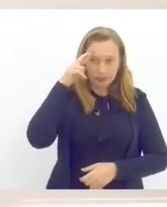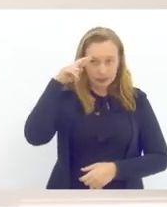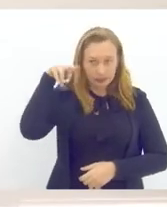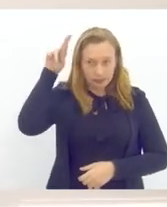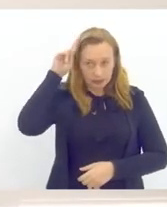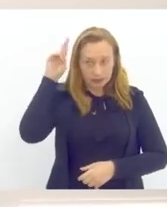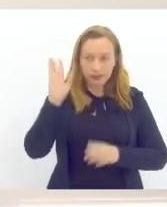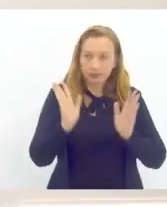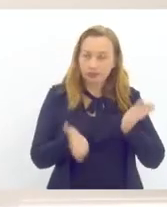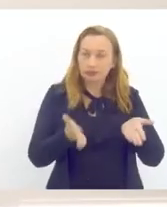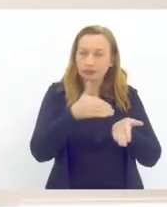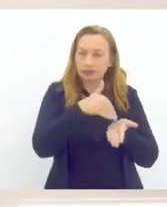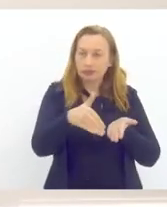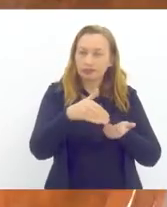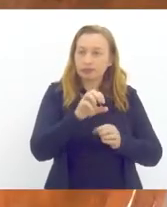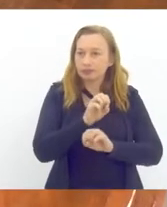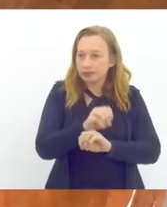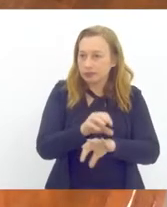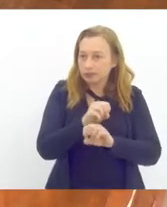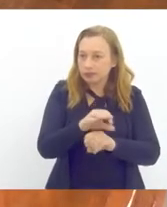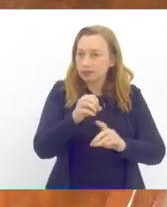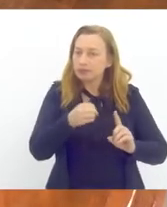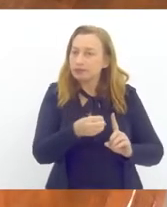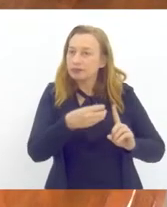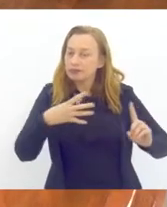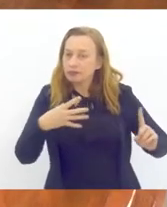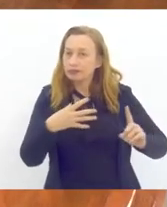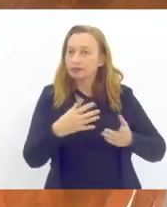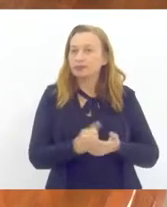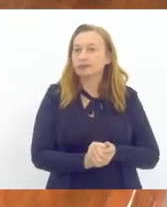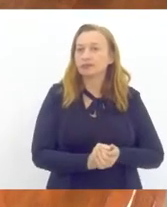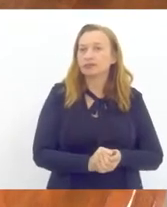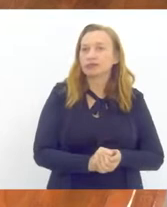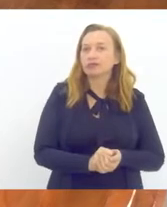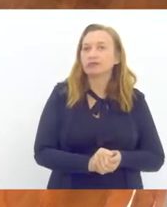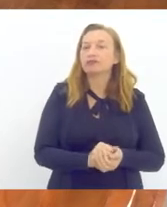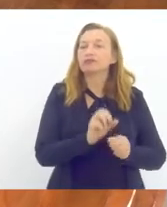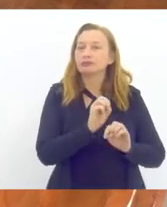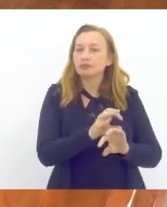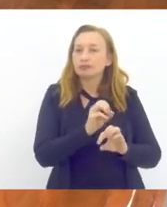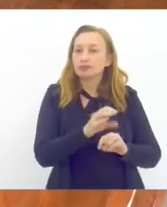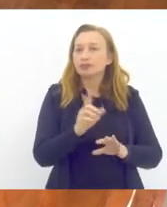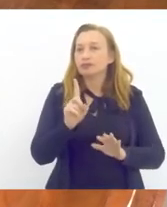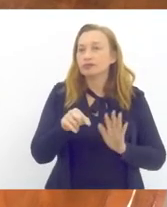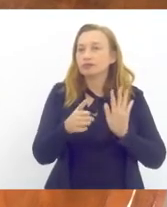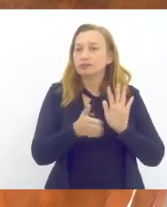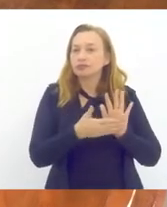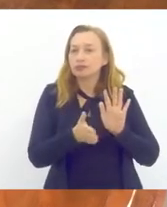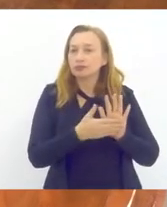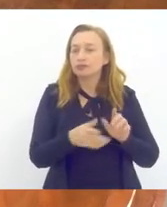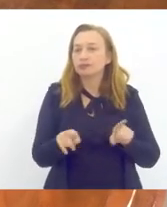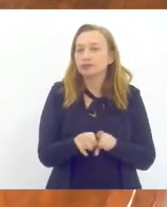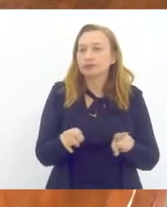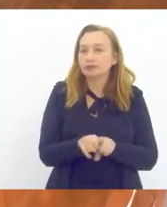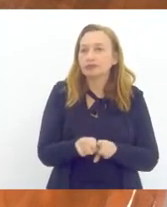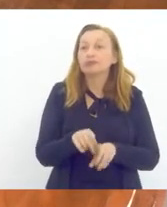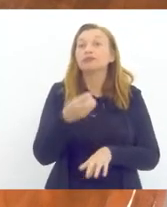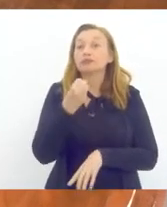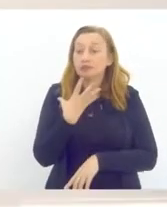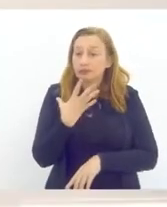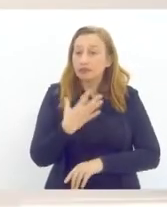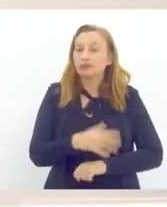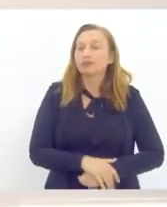secretário de Educação, de ampliação dos índices, né, de educação, é uma proposta também muito